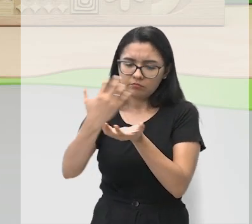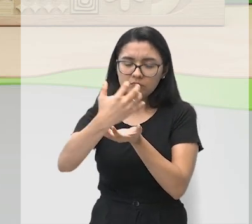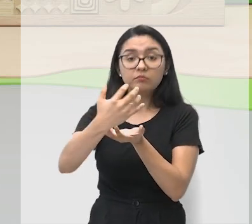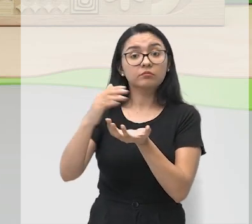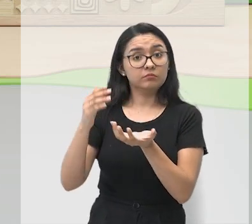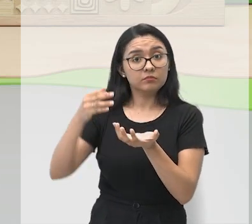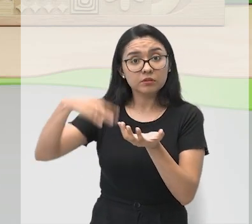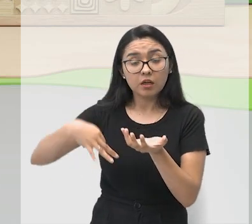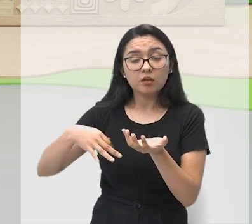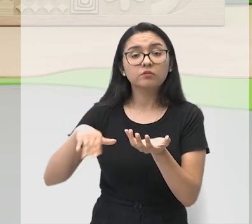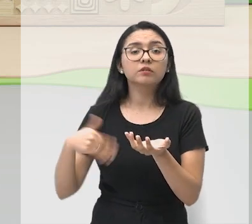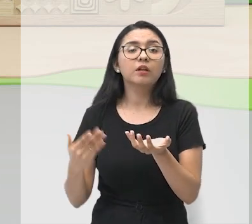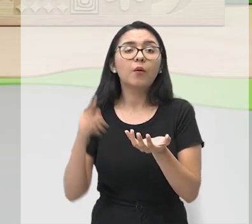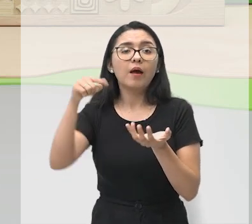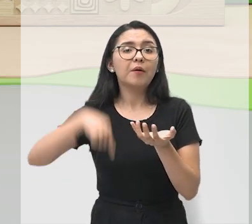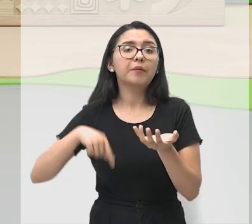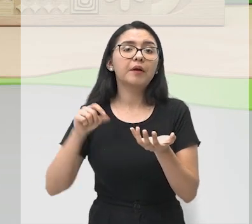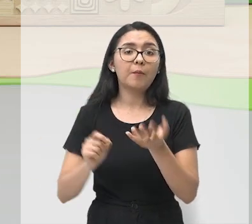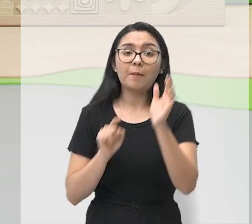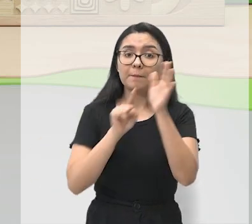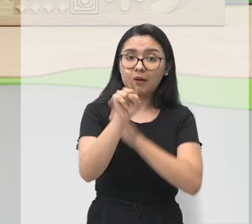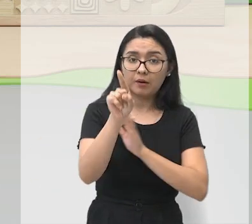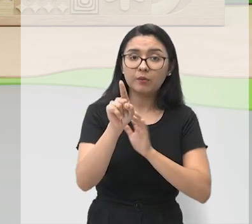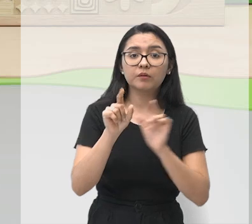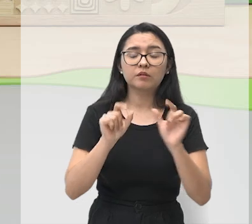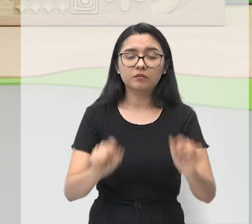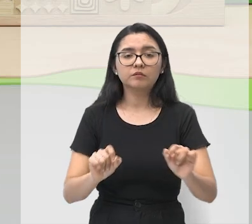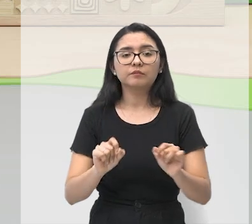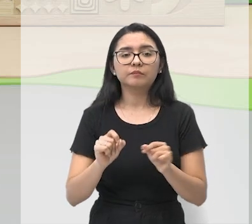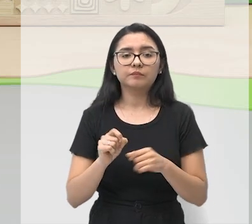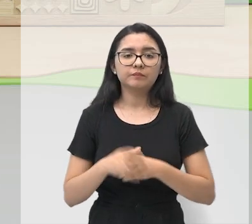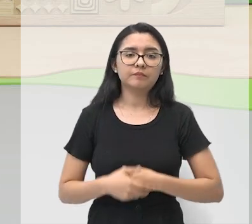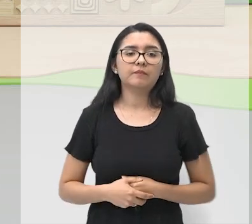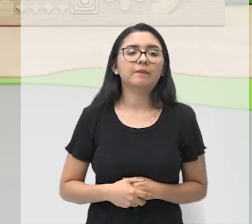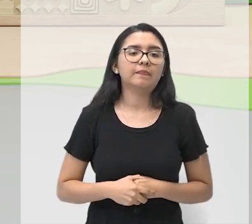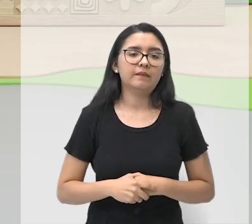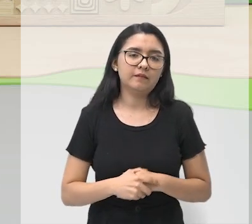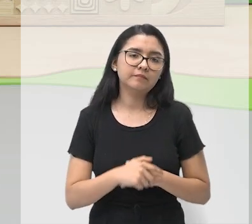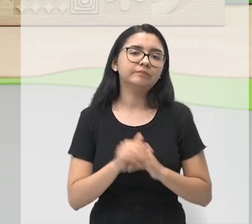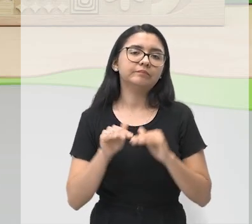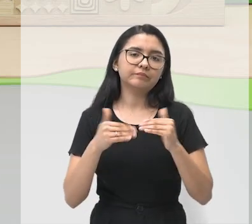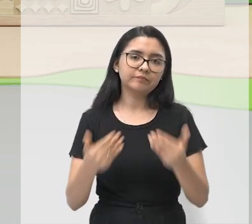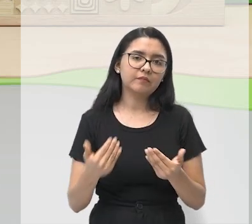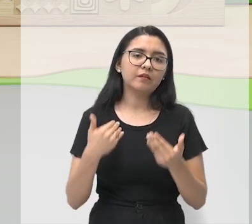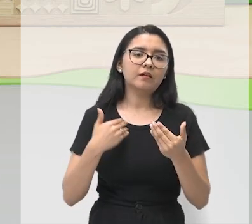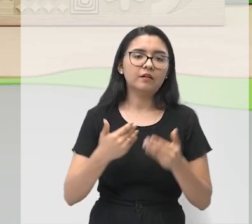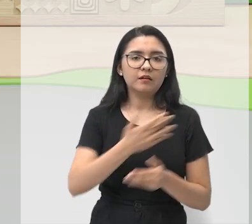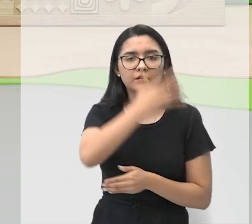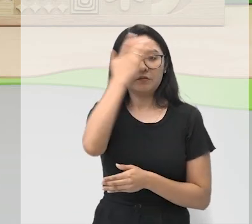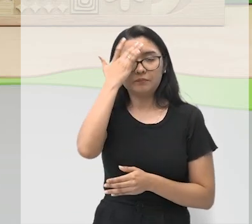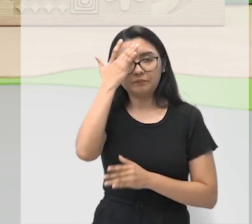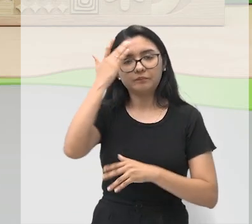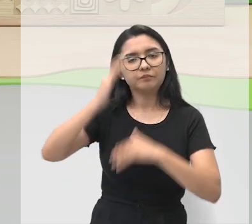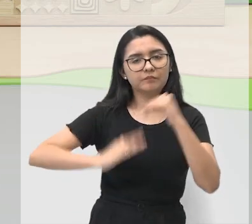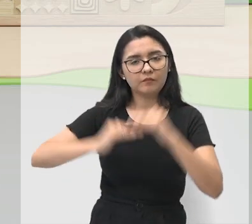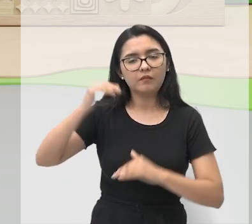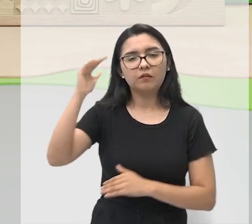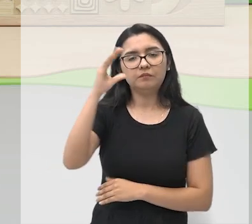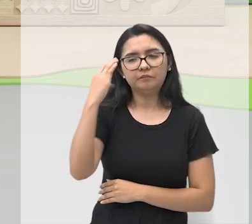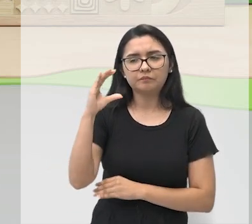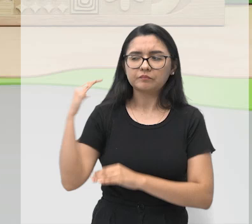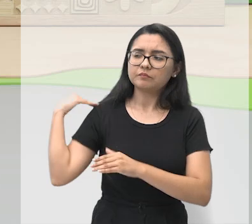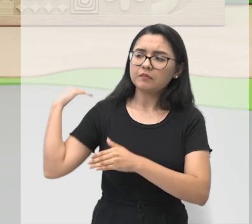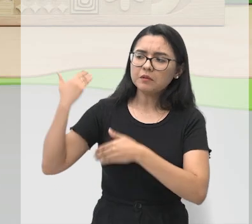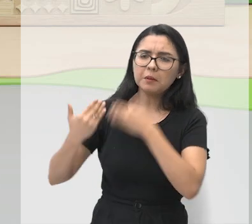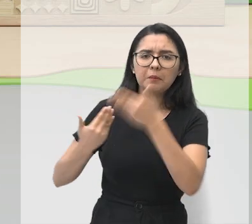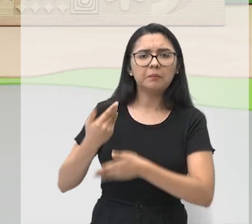Então, isso é uma pergunta que movimentou a comunidade científica ao